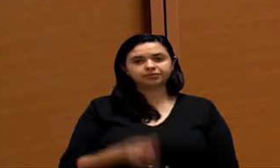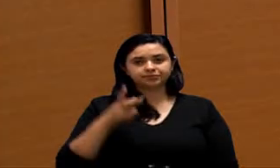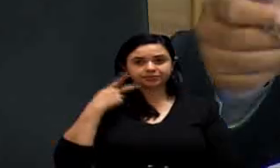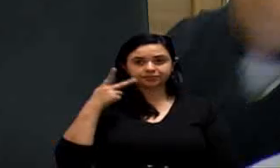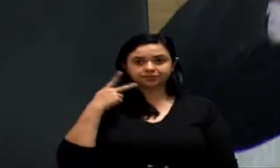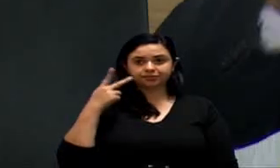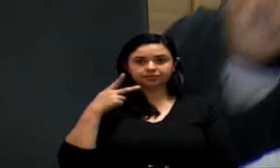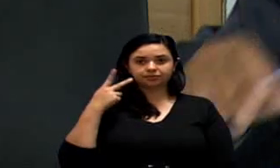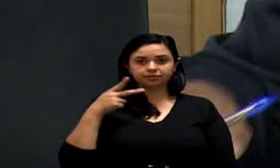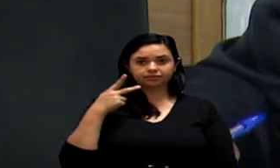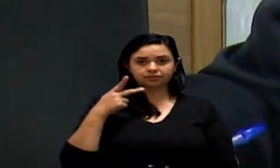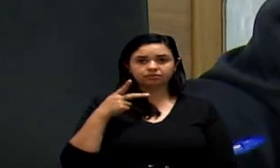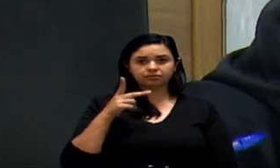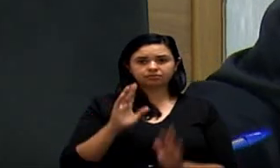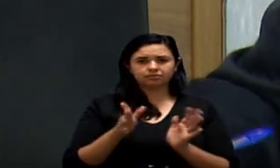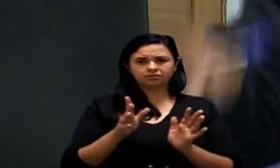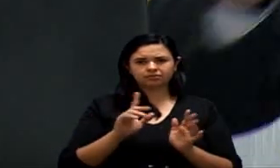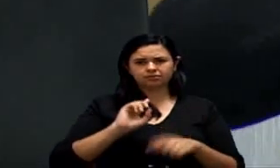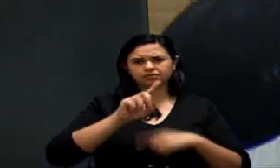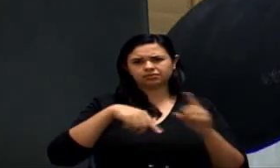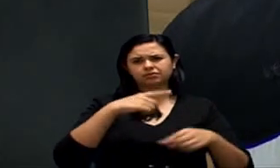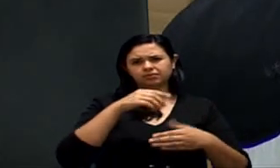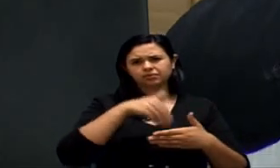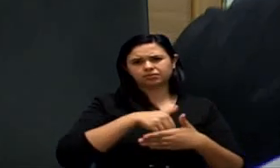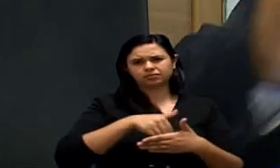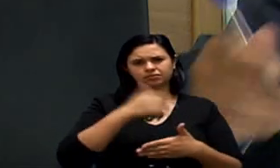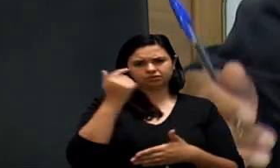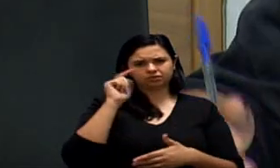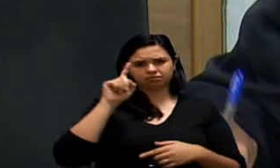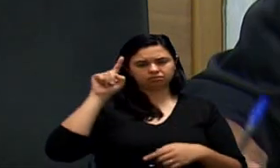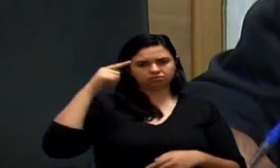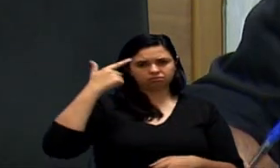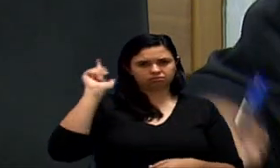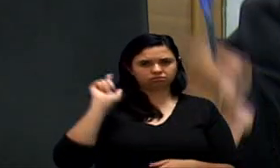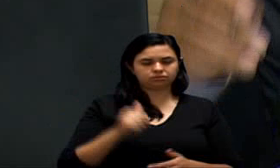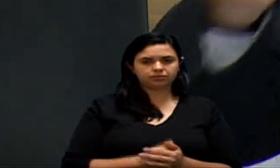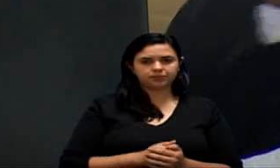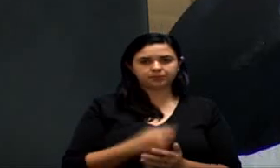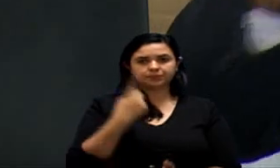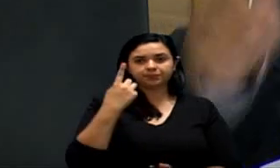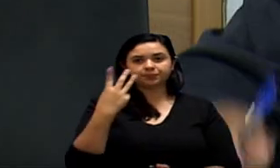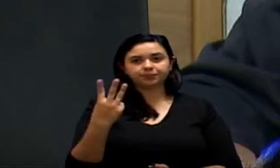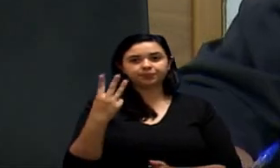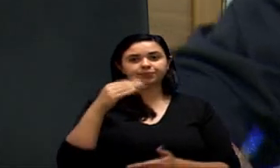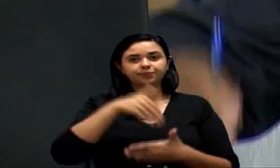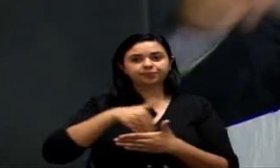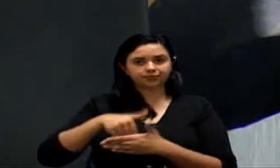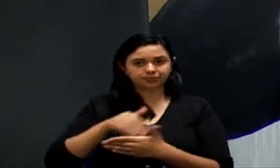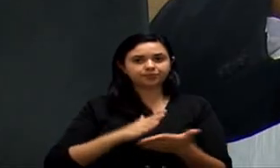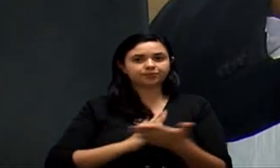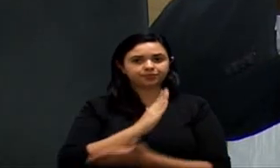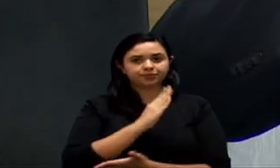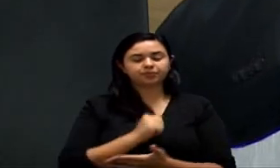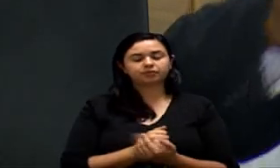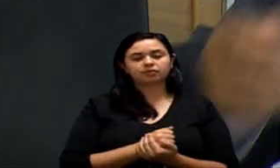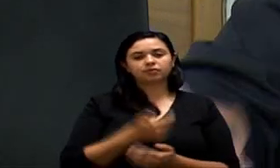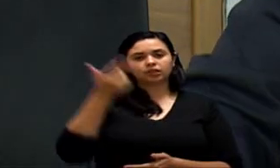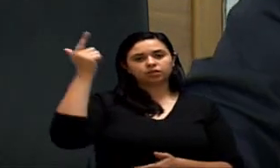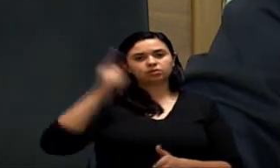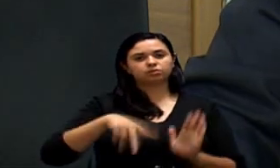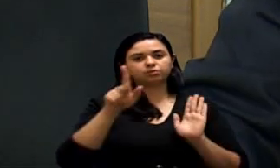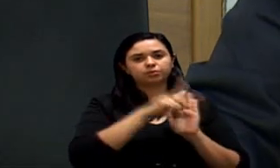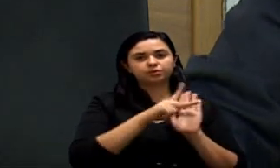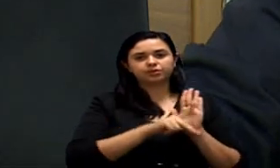Vereadora, já. Tá bom, depois voto no próximo. Tendo obtido 3 votos, declaro aprovado. O próximo projeto,